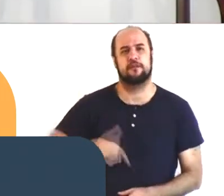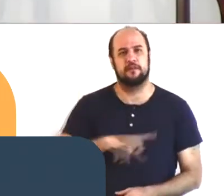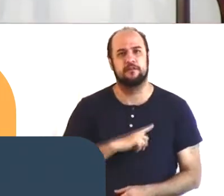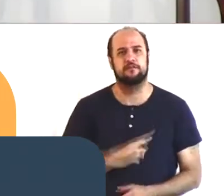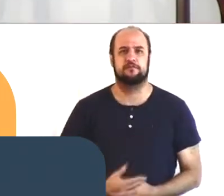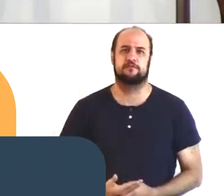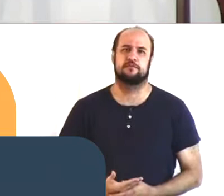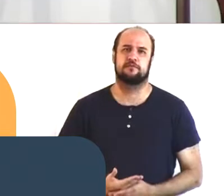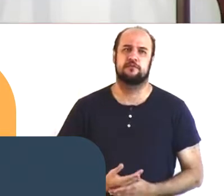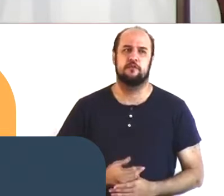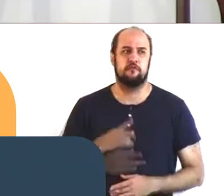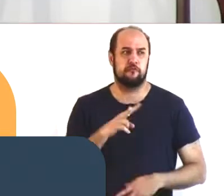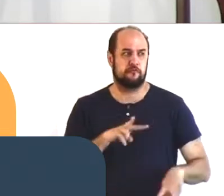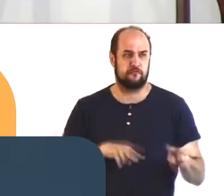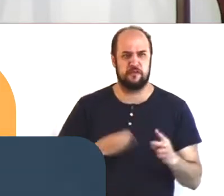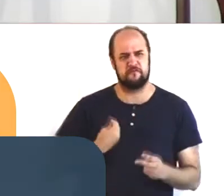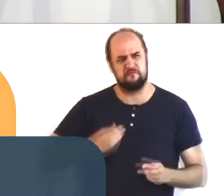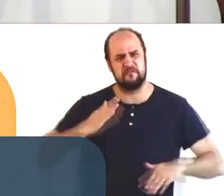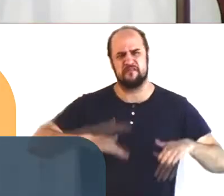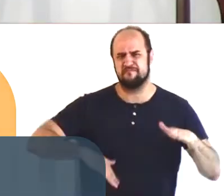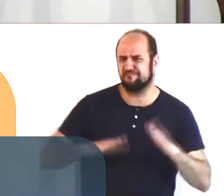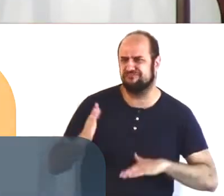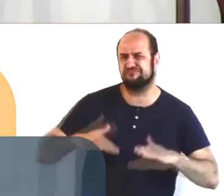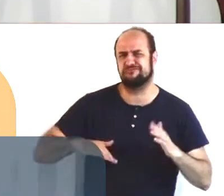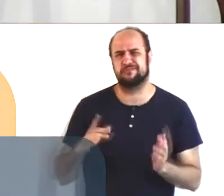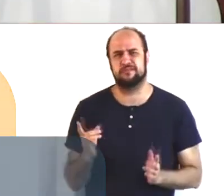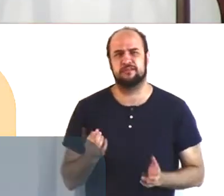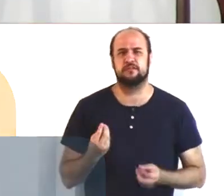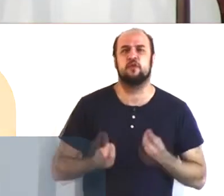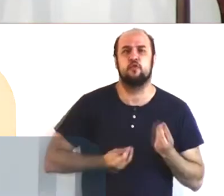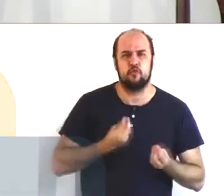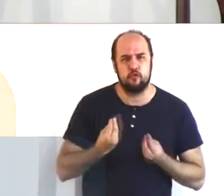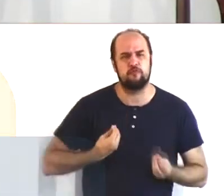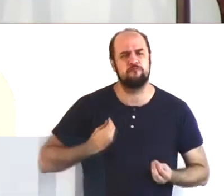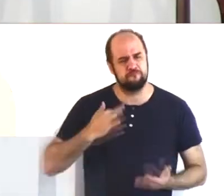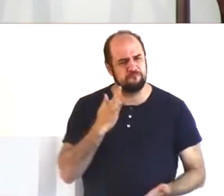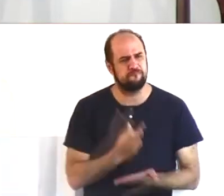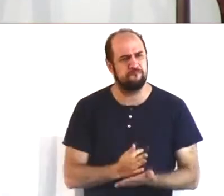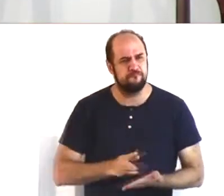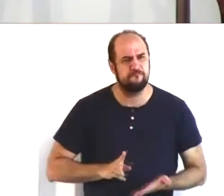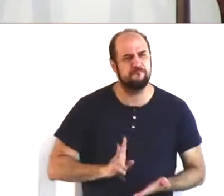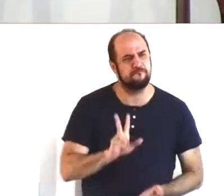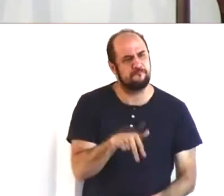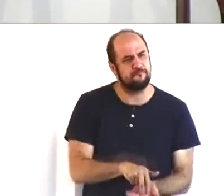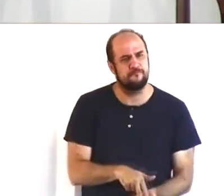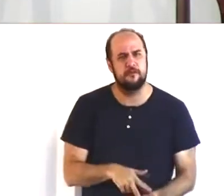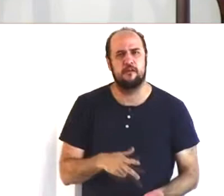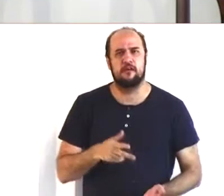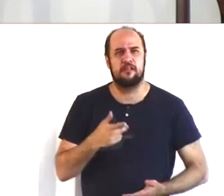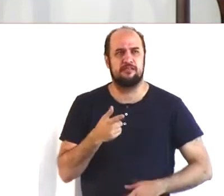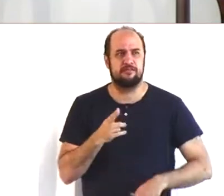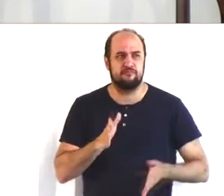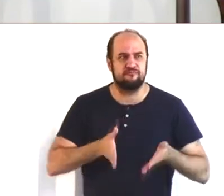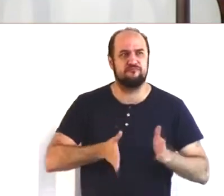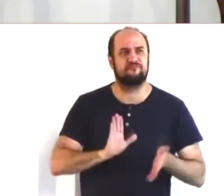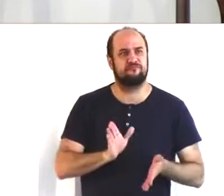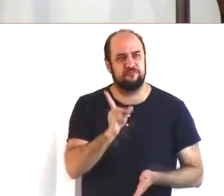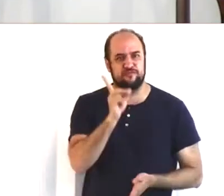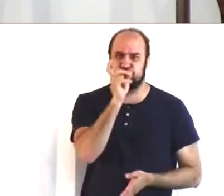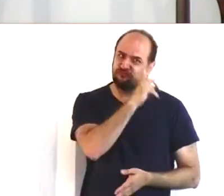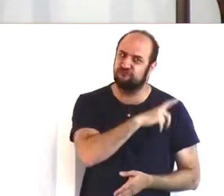nas oscilações da vida, como praticar a fé bíblica em momentos tão